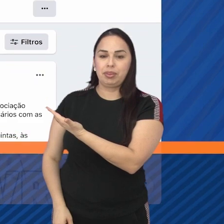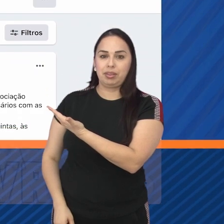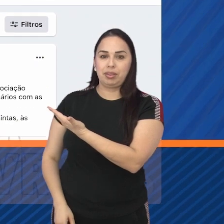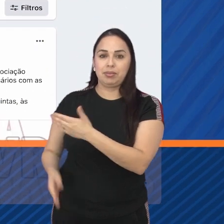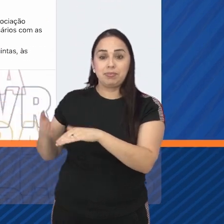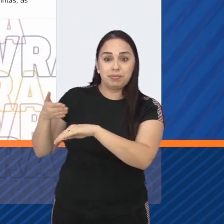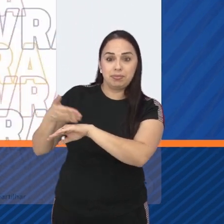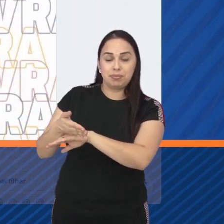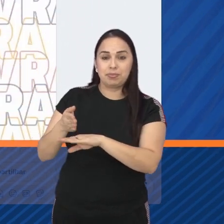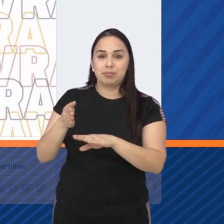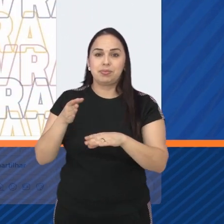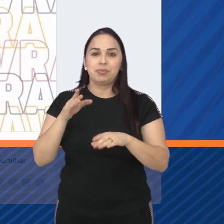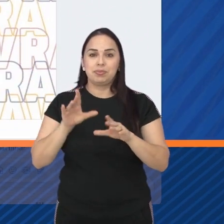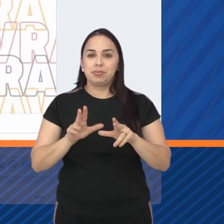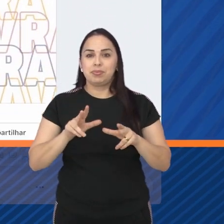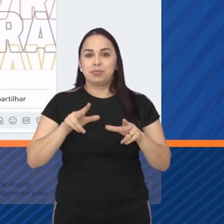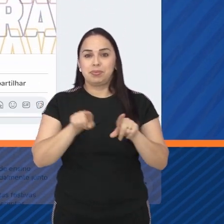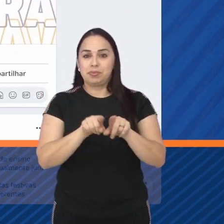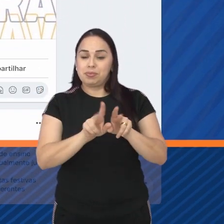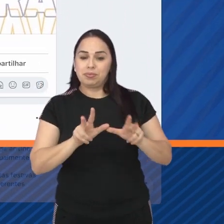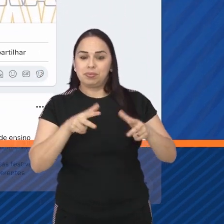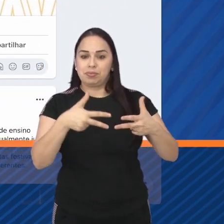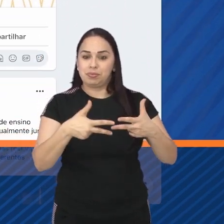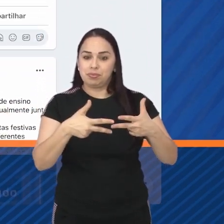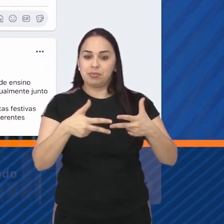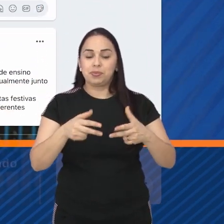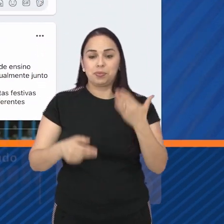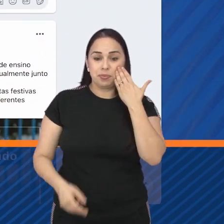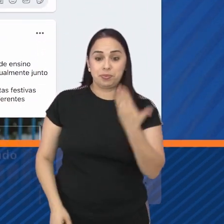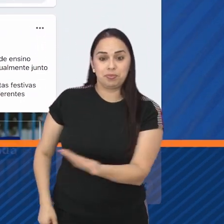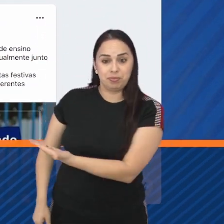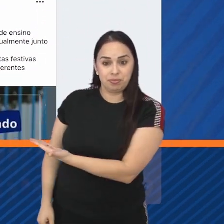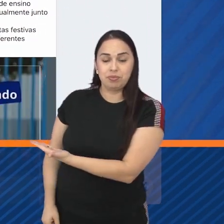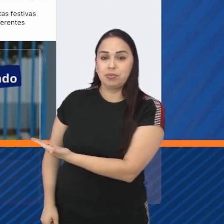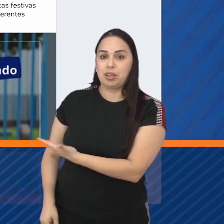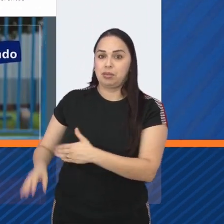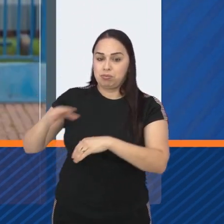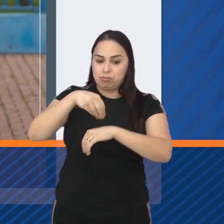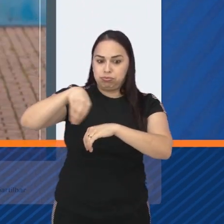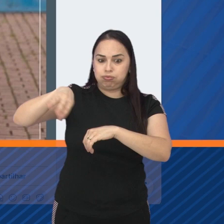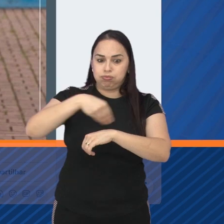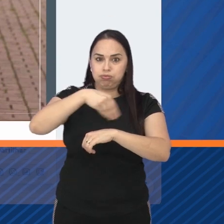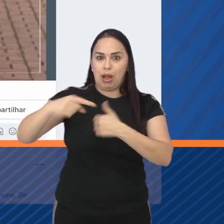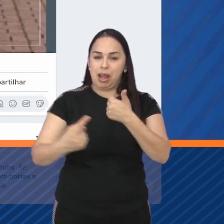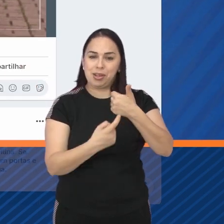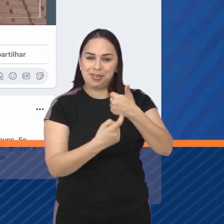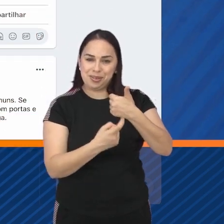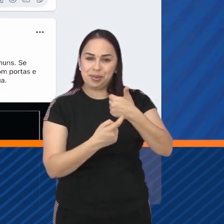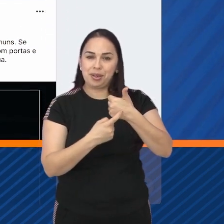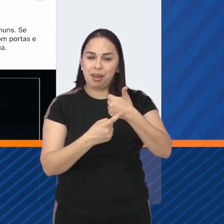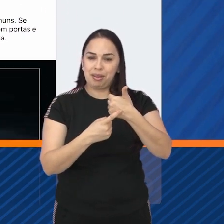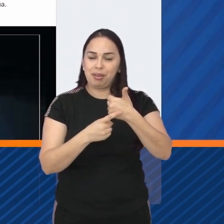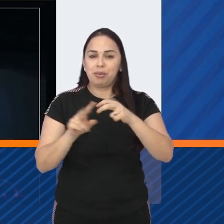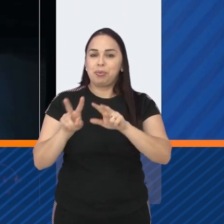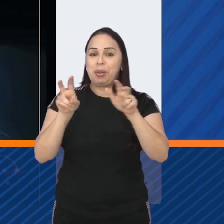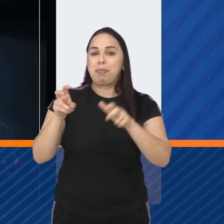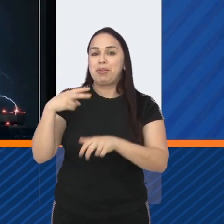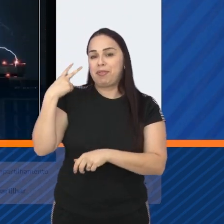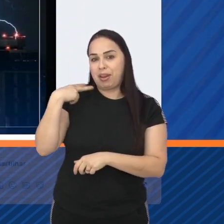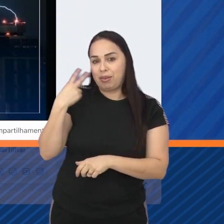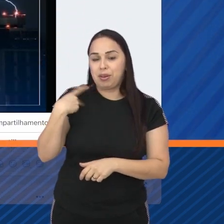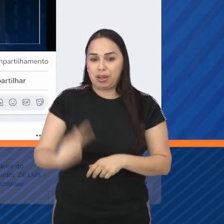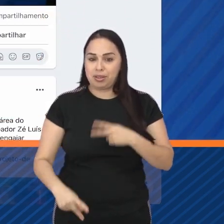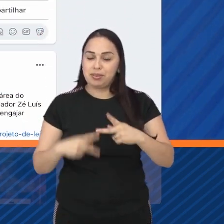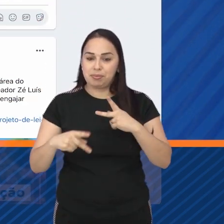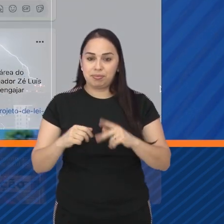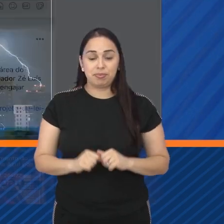Basta acessar o perfil Câmara SJC e curtir, comentar e compartilhar nossas postagens sobre os vereadores e São